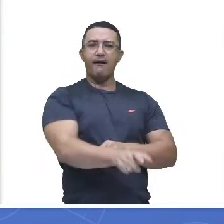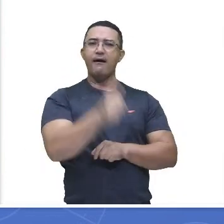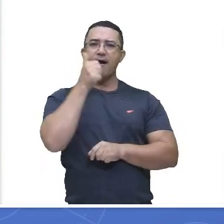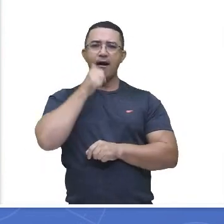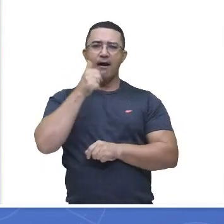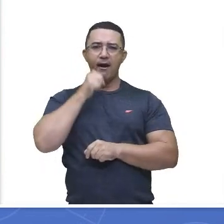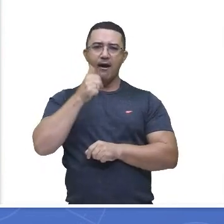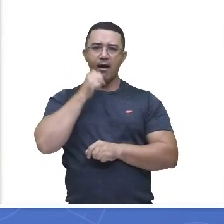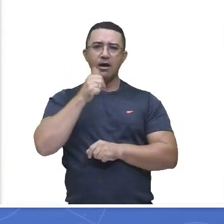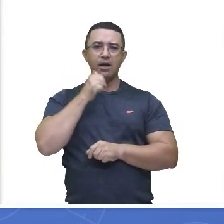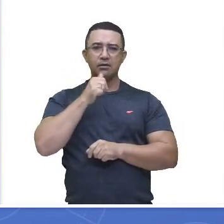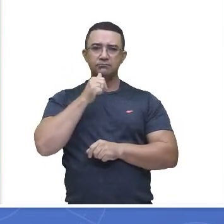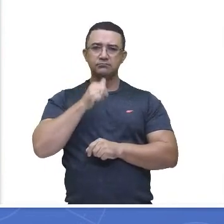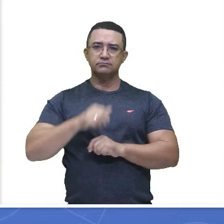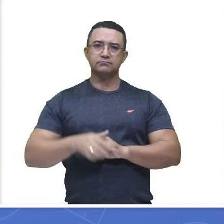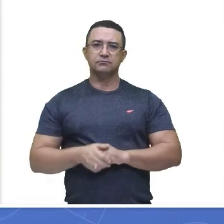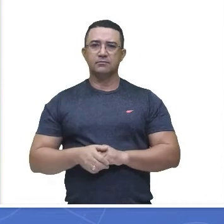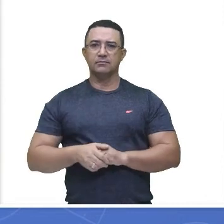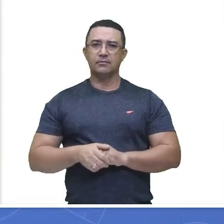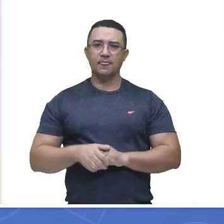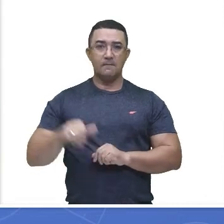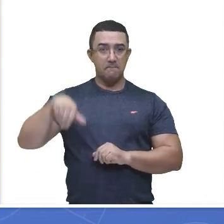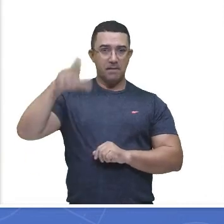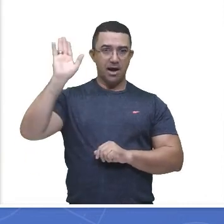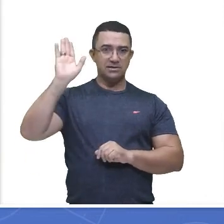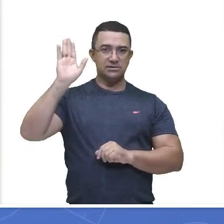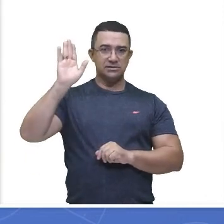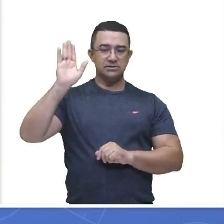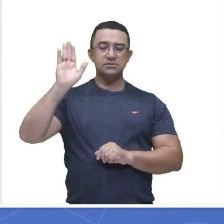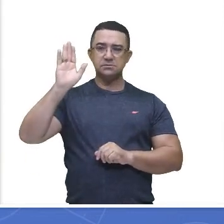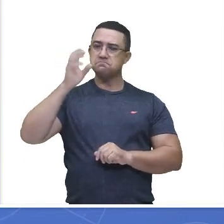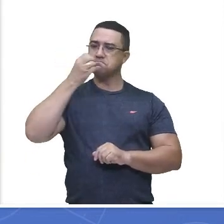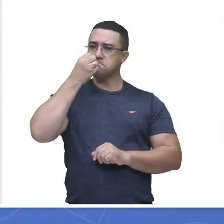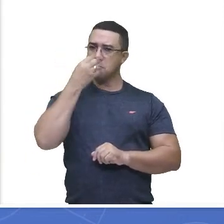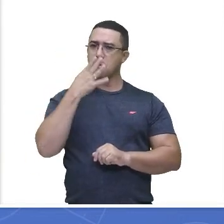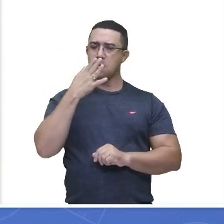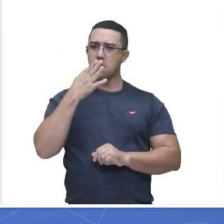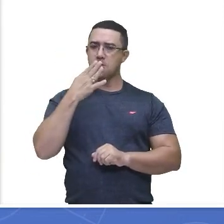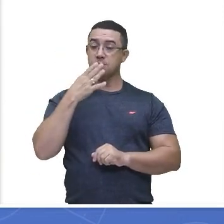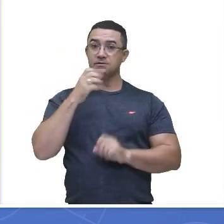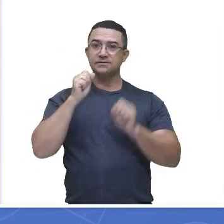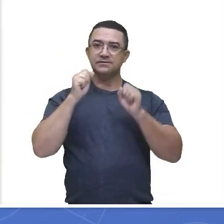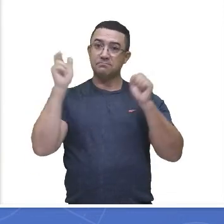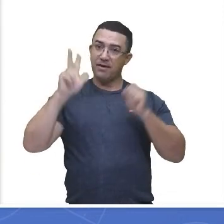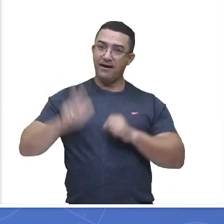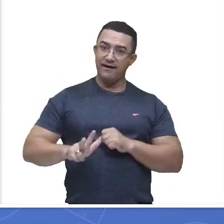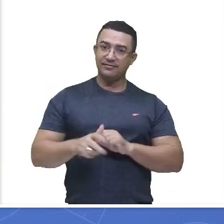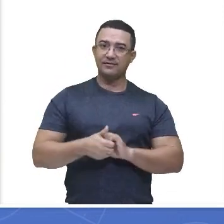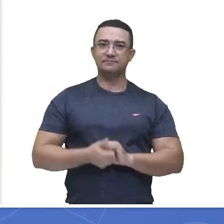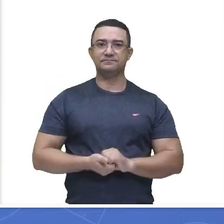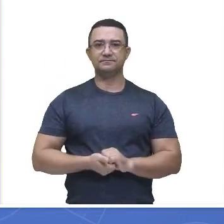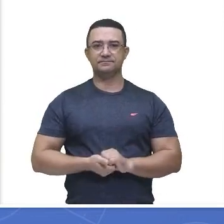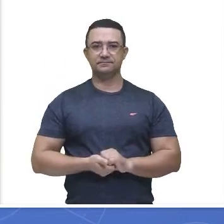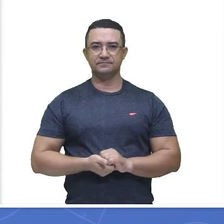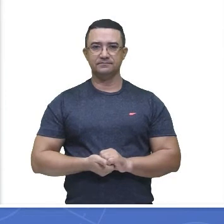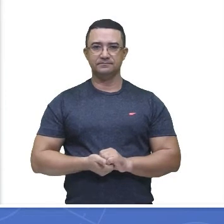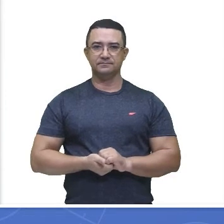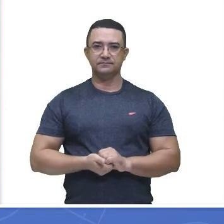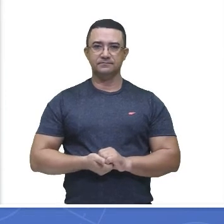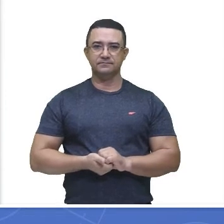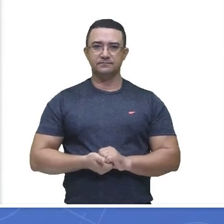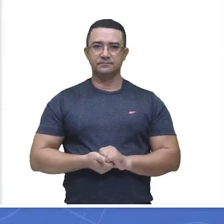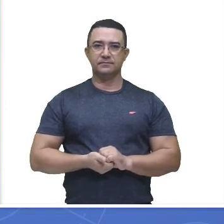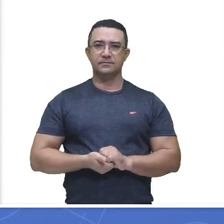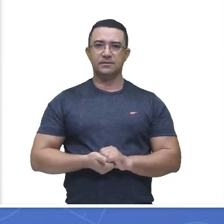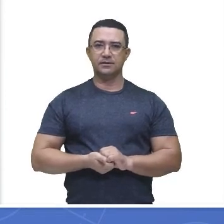Olha, observe aquela irregularidade do verbo sentir. E letra E, que ustedes, temos o verbo pensar,